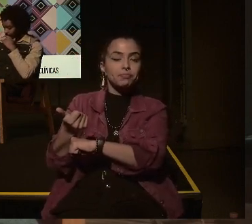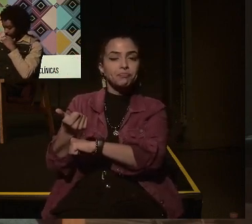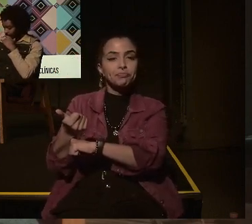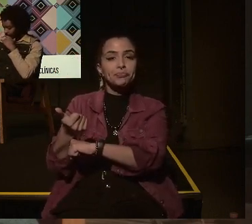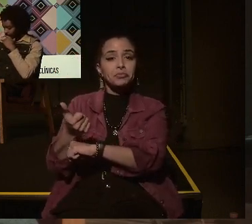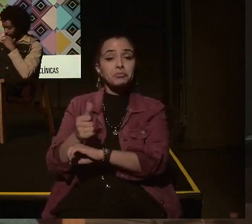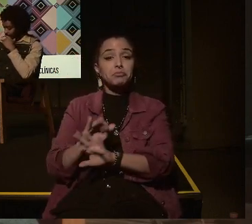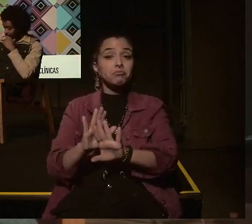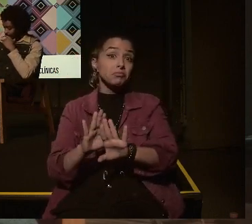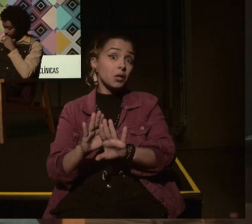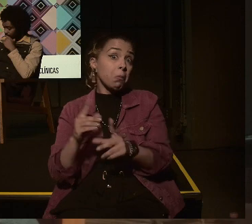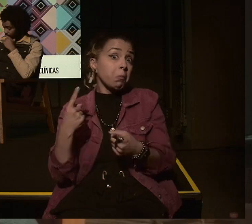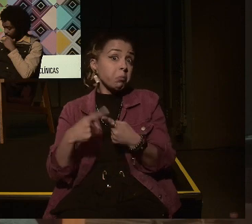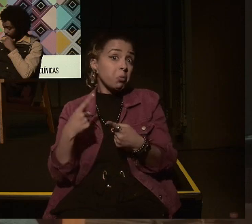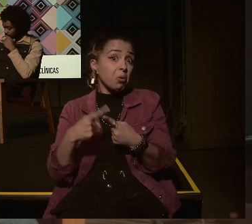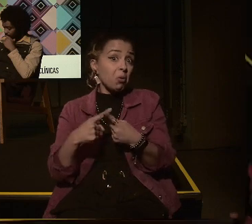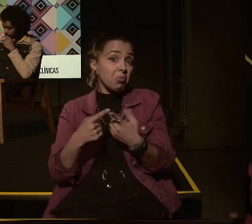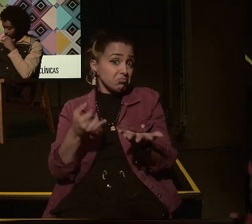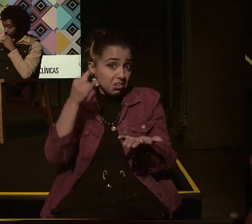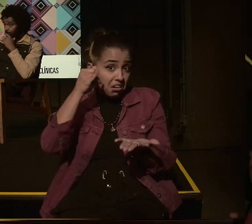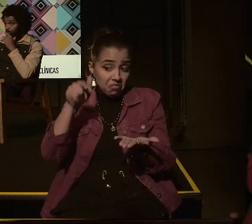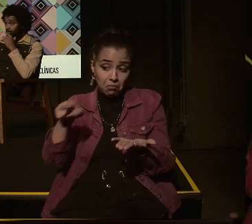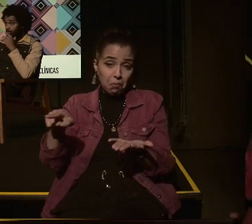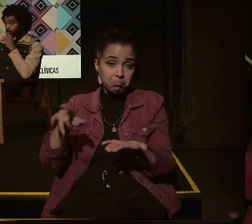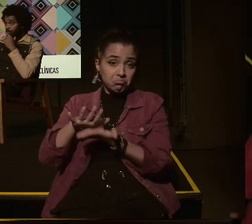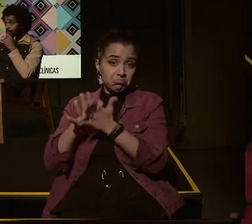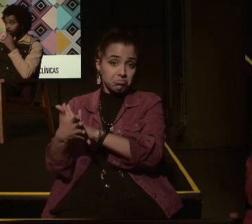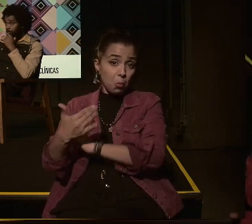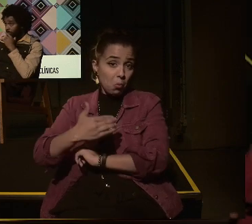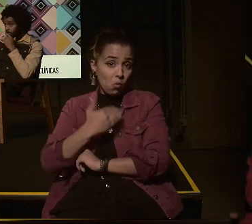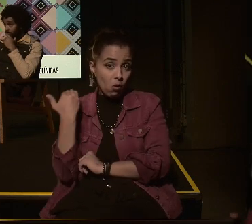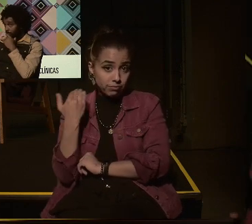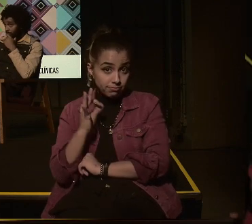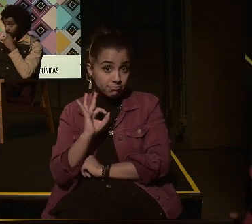e, por que não, mortos. Então,